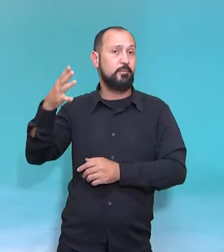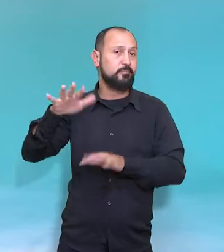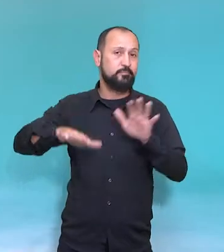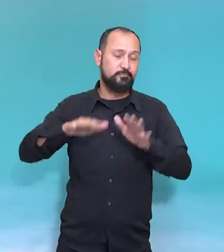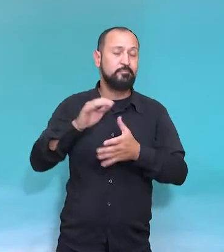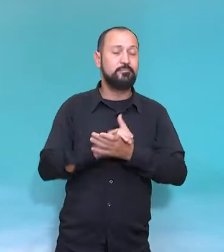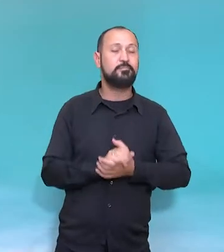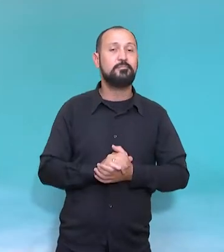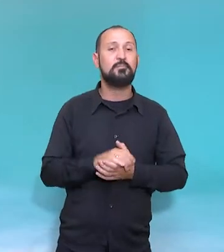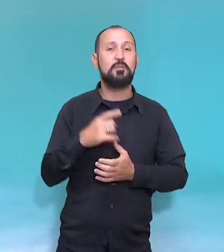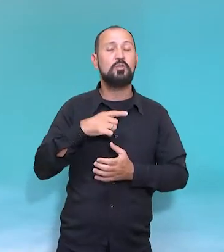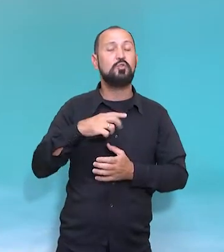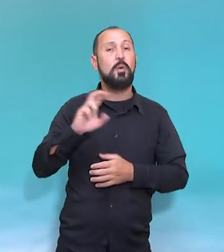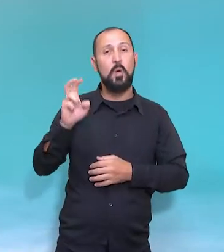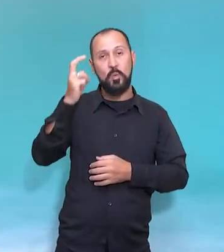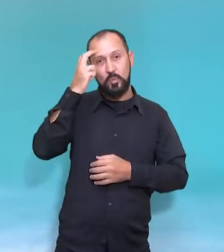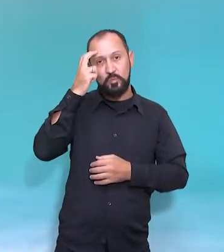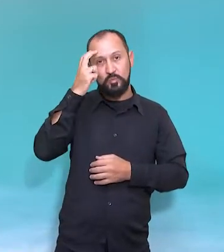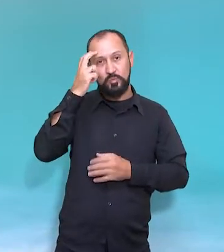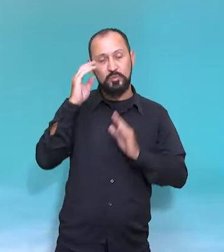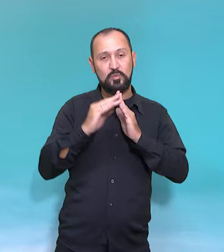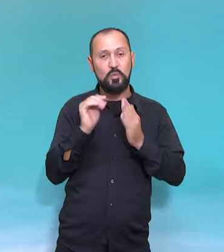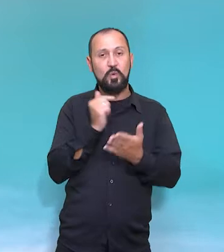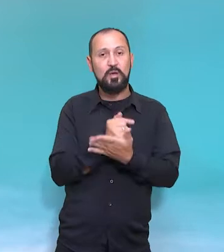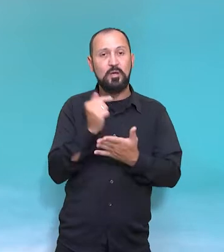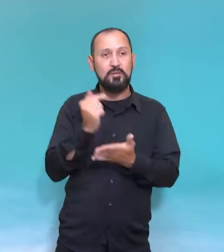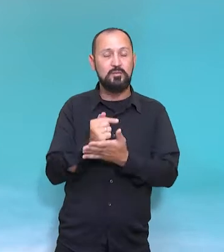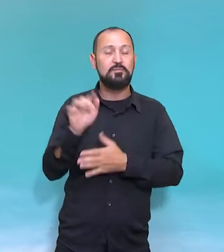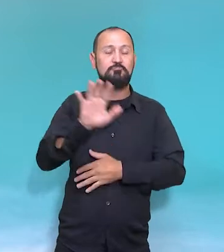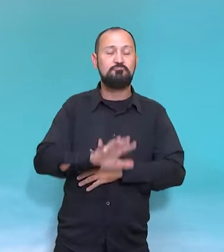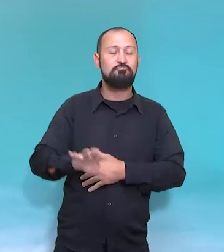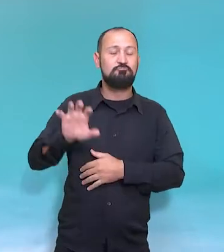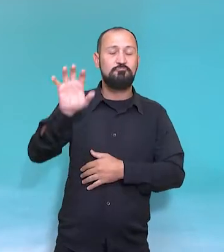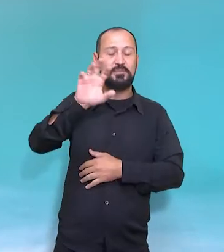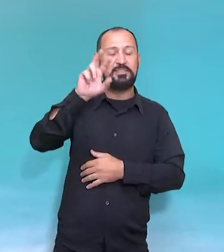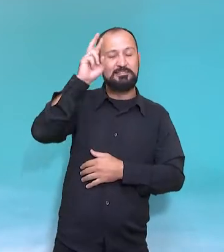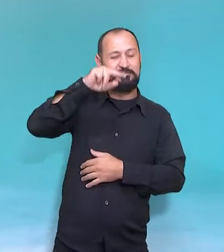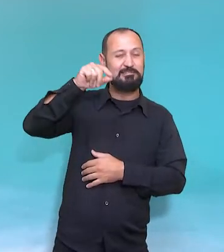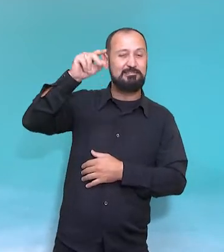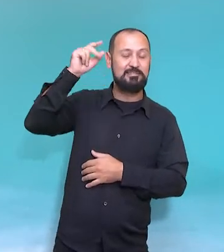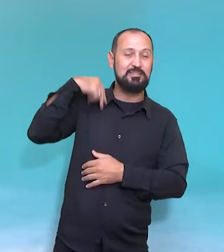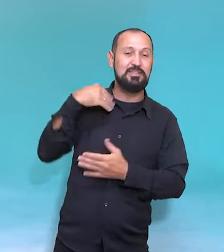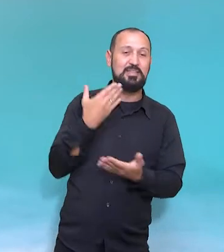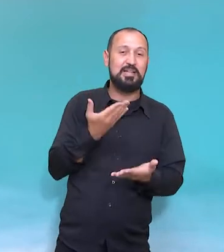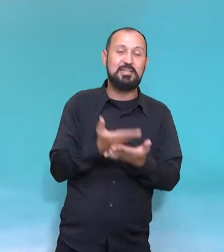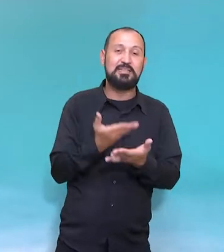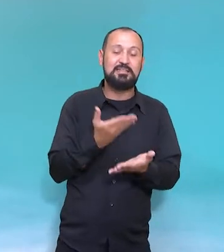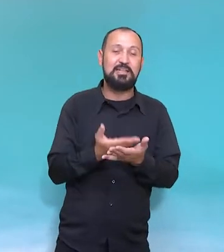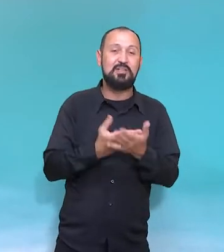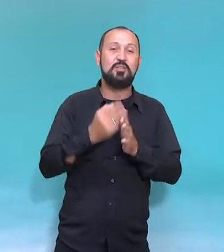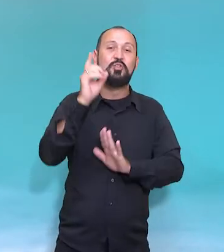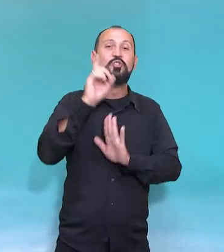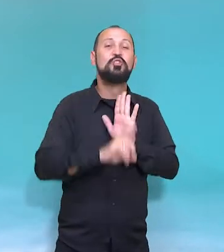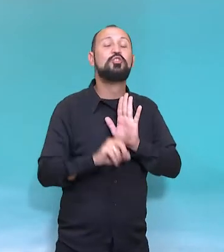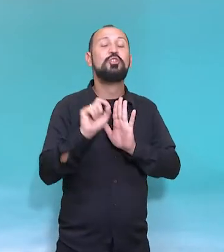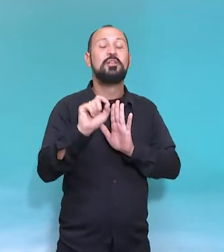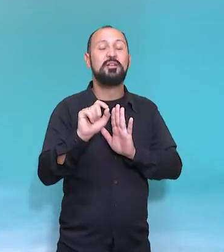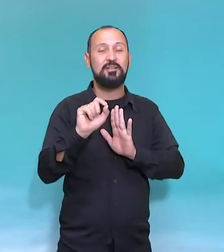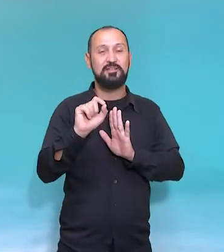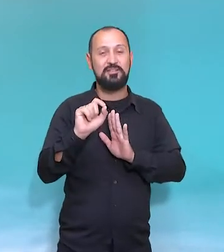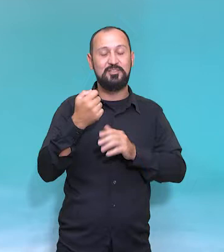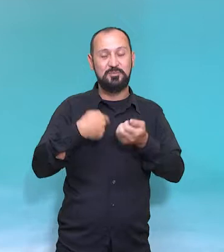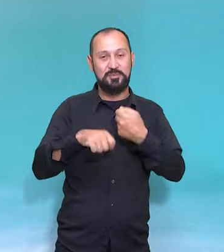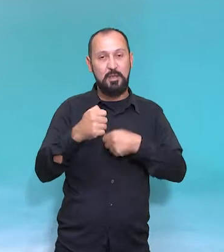Norte. Existia uma cultura, do cartório local. Você falando, a gente rememora as aulas, de